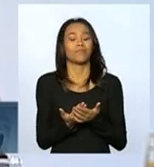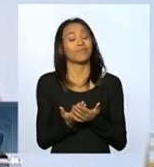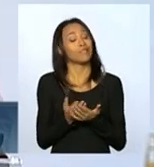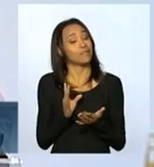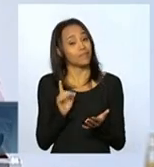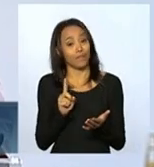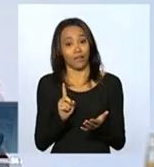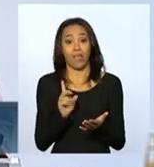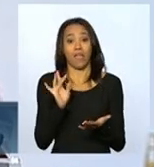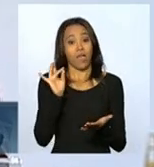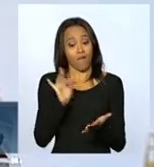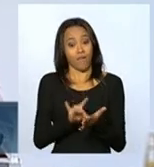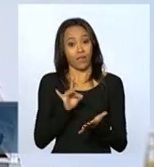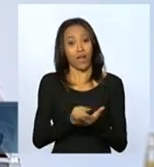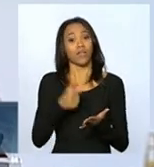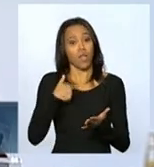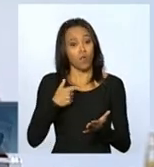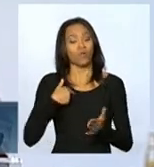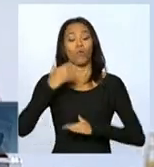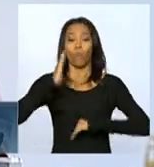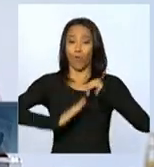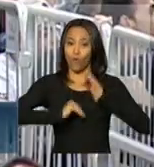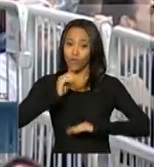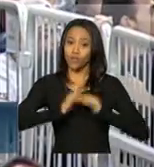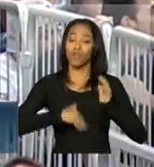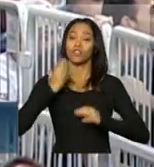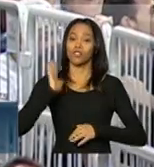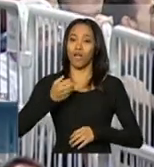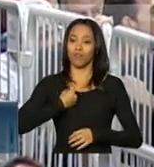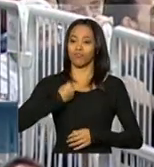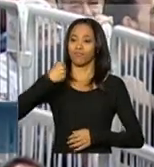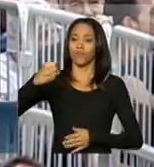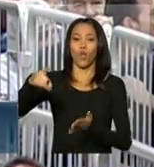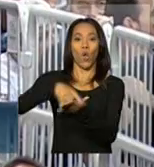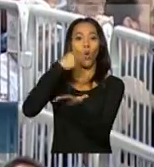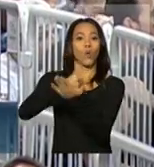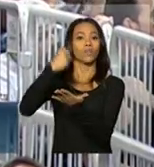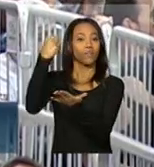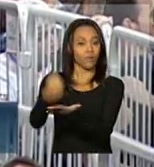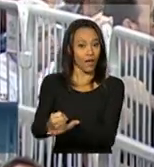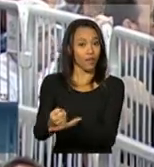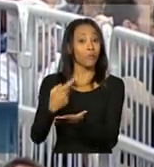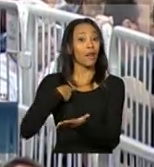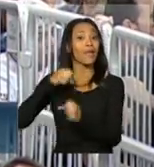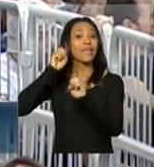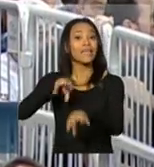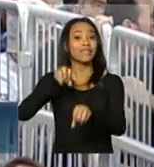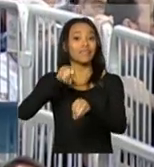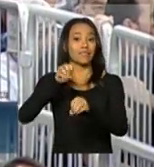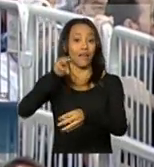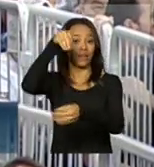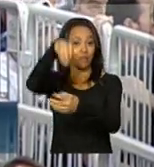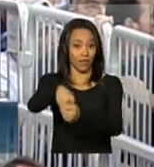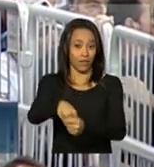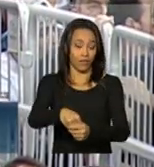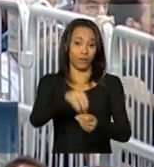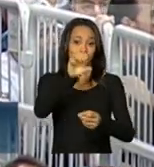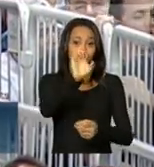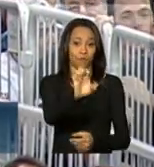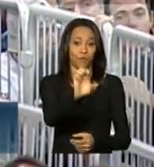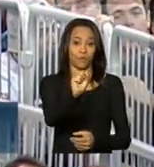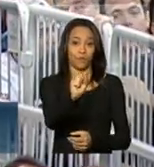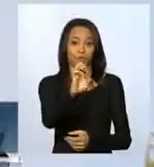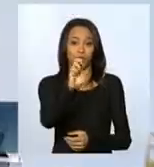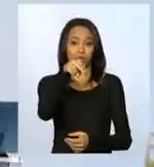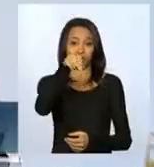eu sou um profissional contratado pela instituição do SENAI para dar aulas. Então, eu virei um